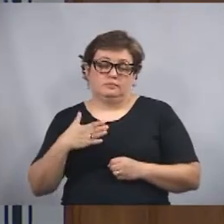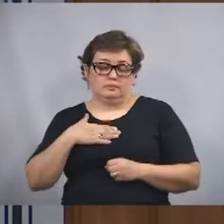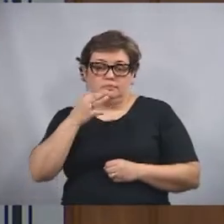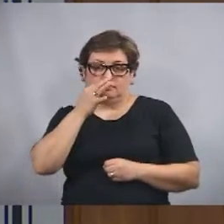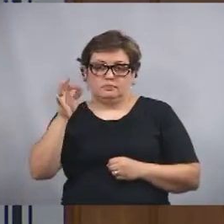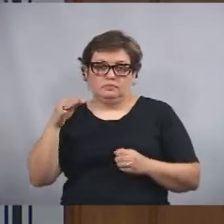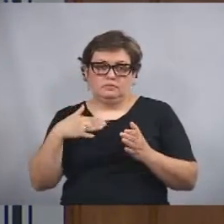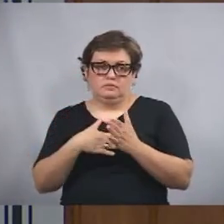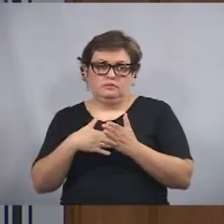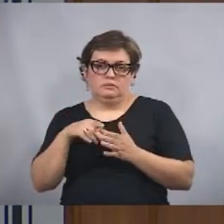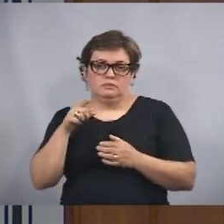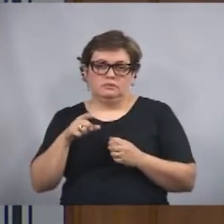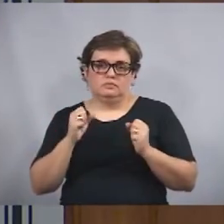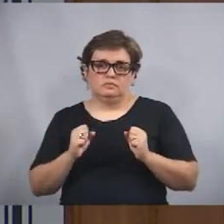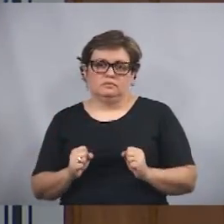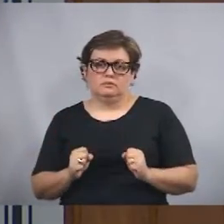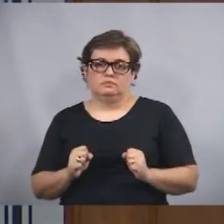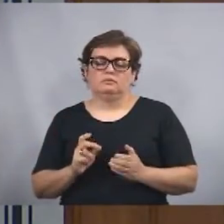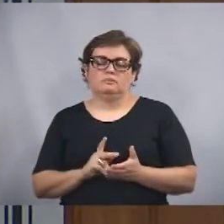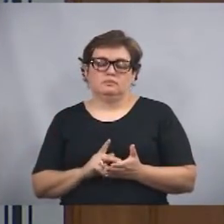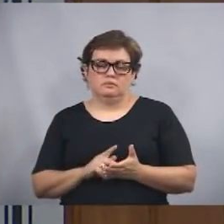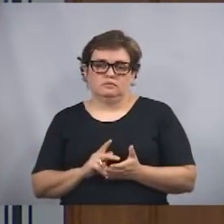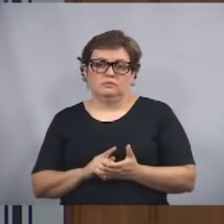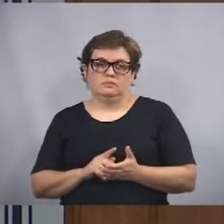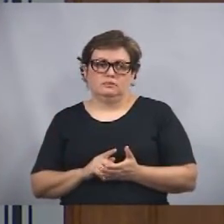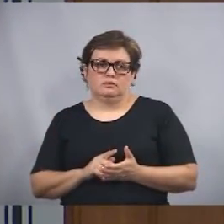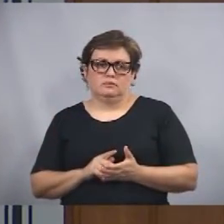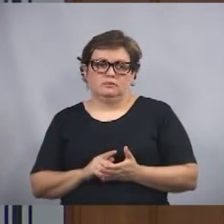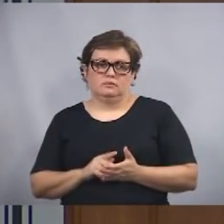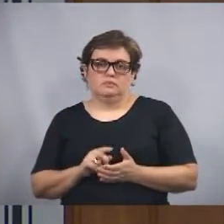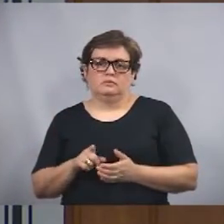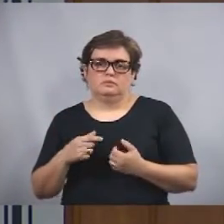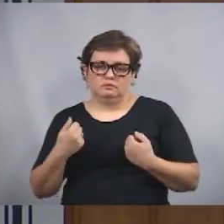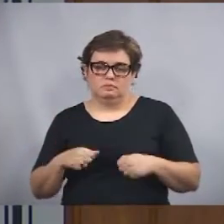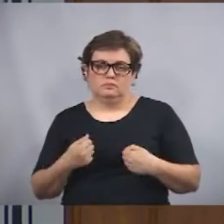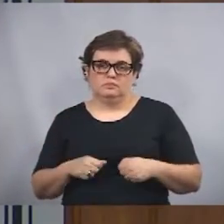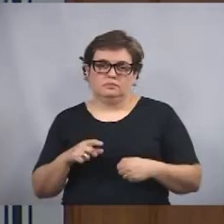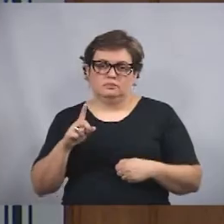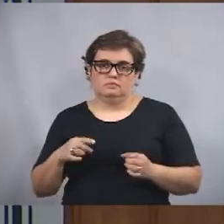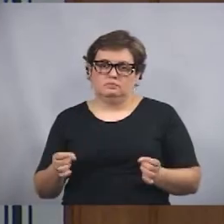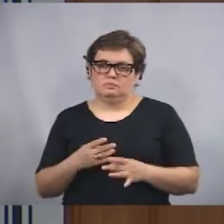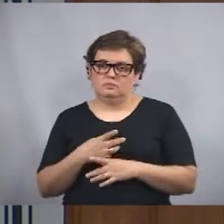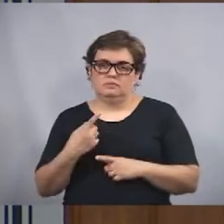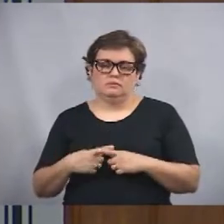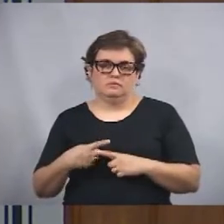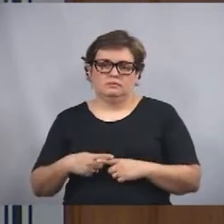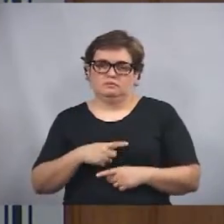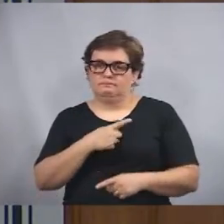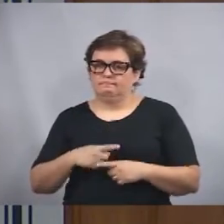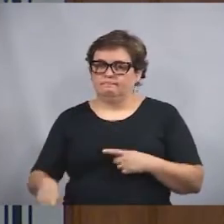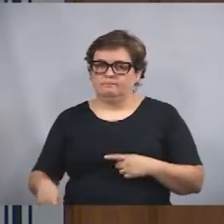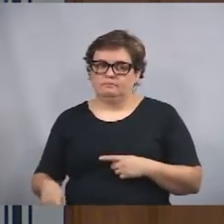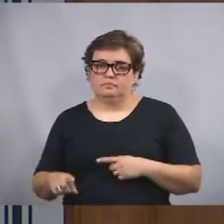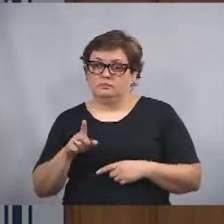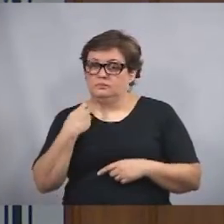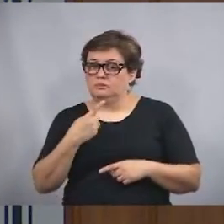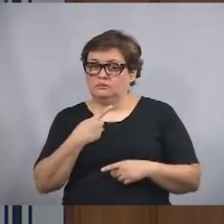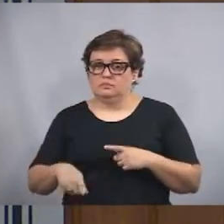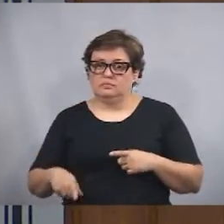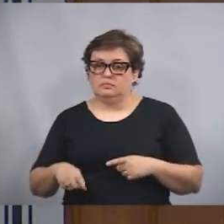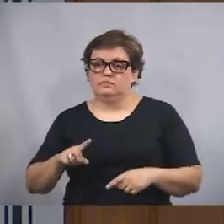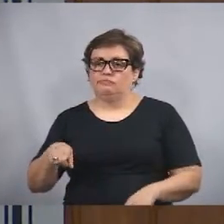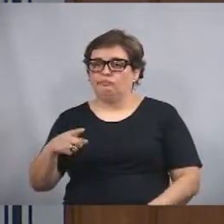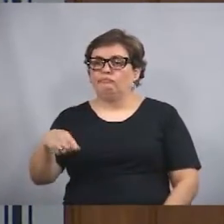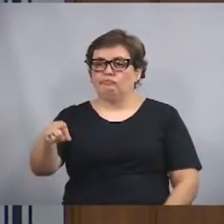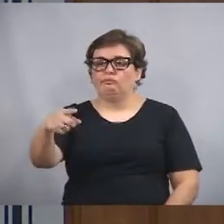é isso poderia realmente estar ia ser resolvido porque ela não pode nós não podemos ficar